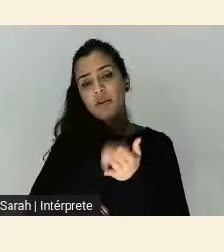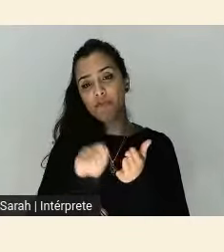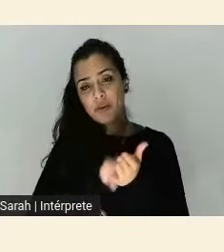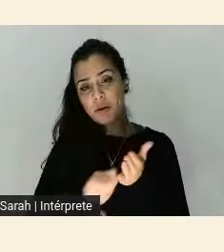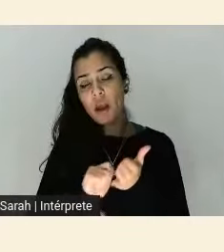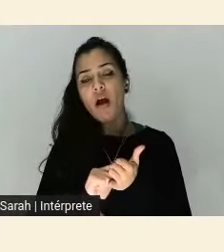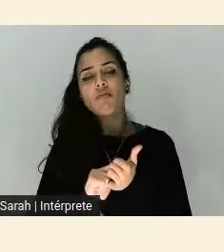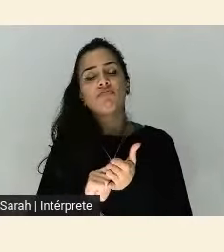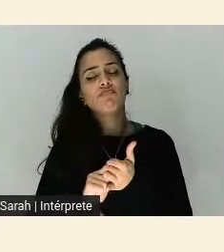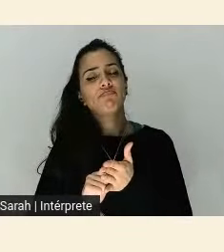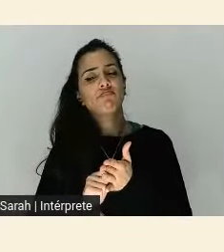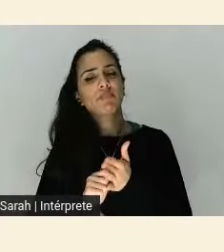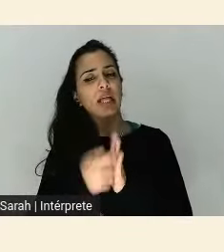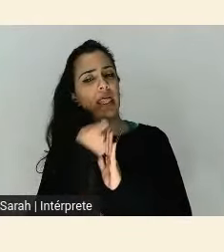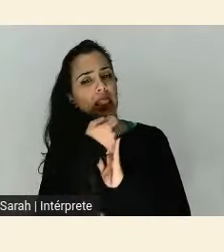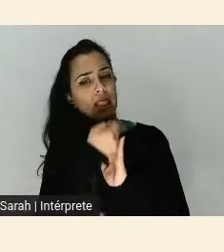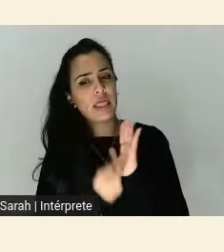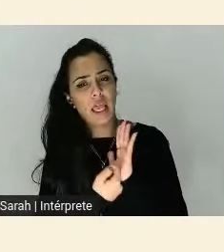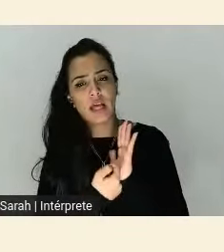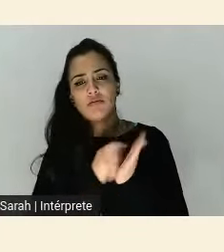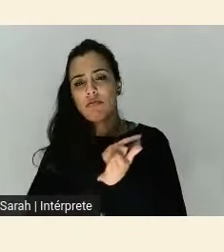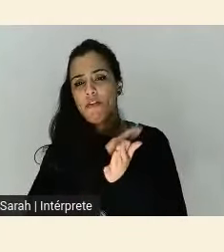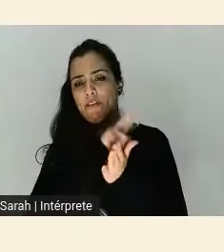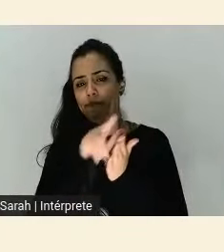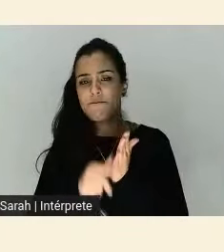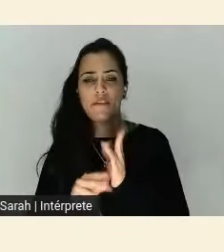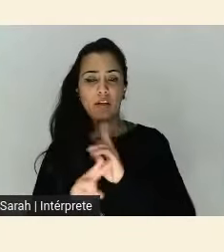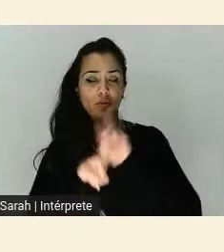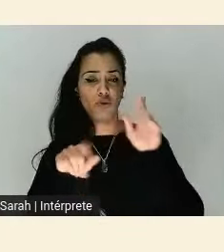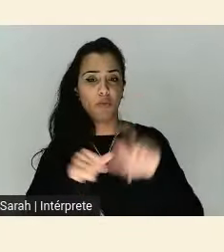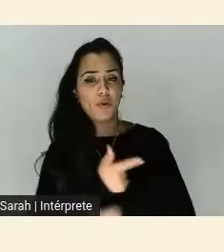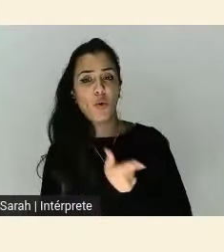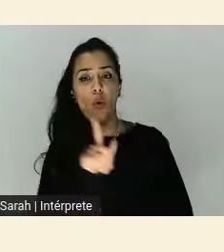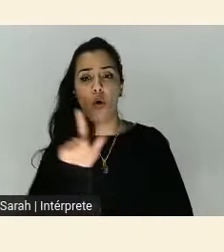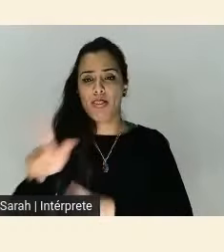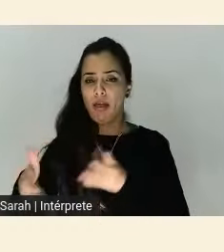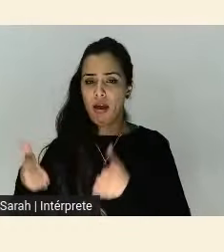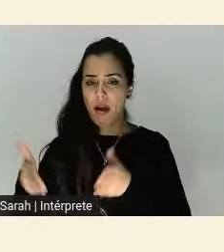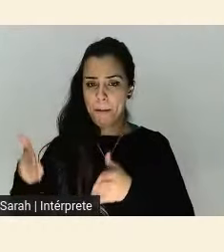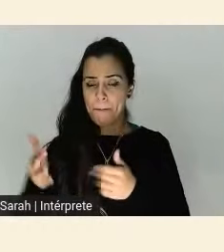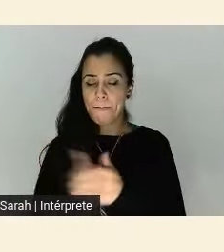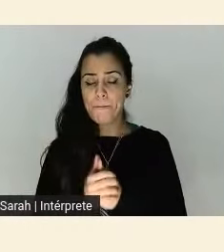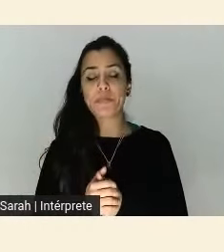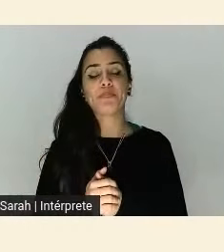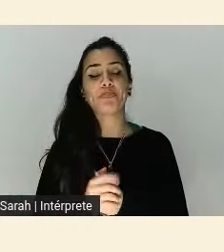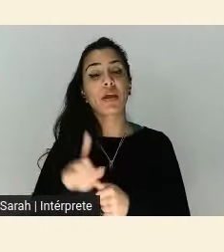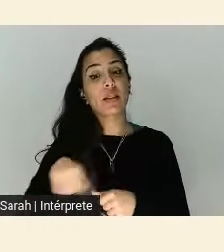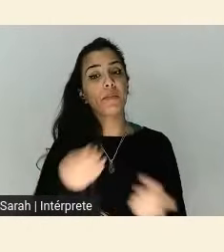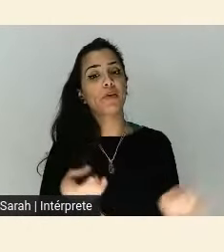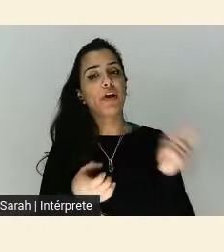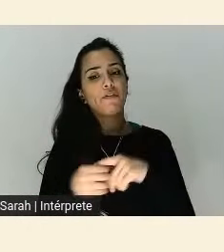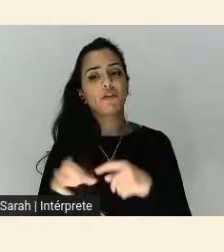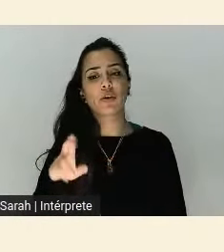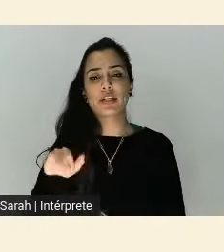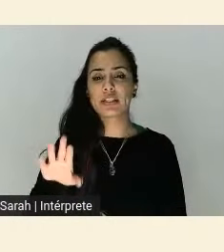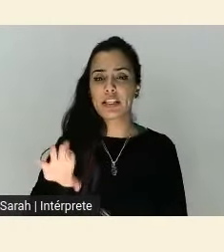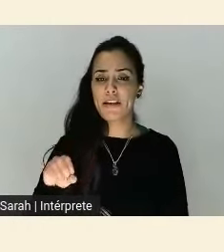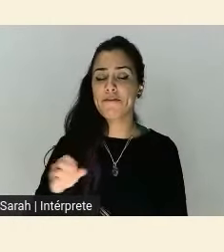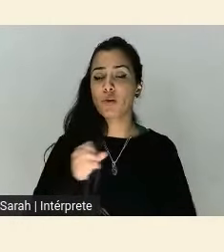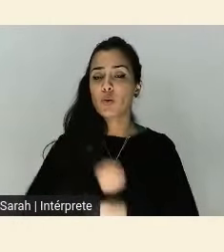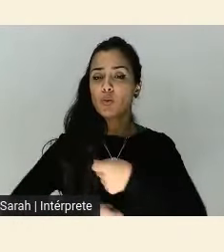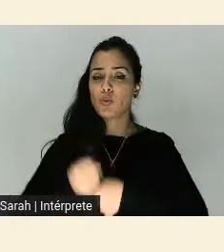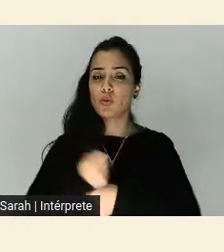um conjunto de textos nomeados da Outra América, né? De volta ao Recife, em 1923,